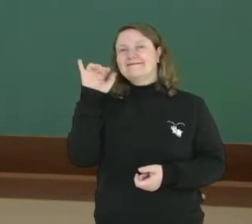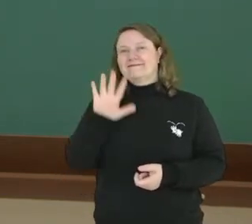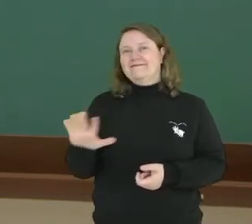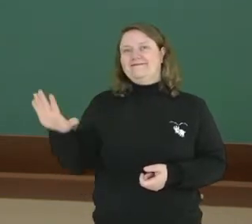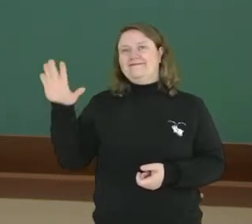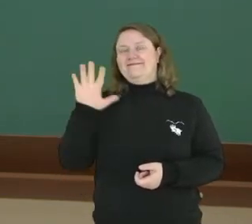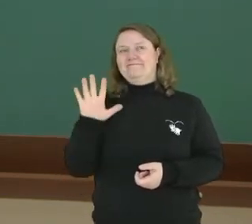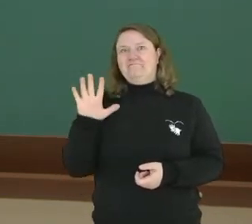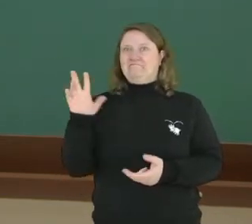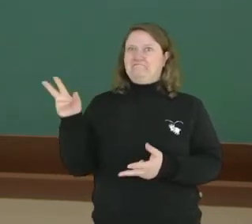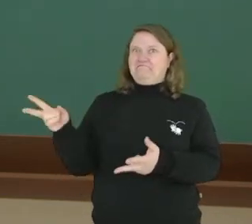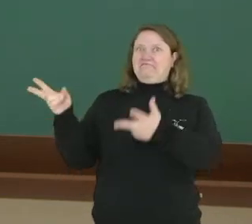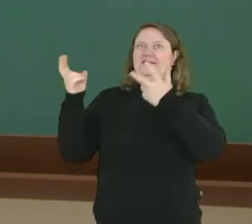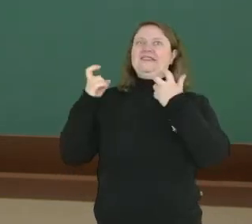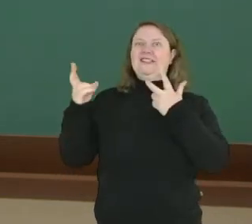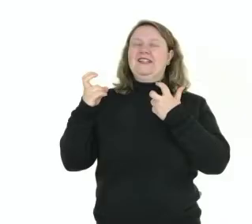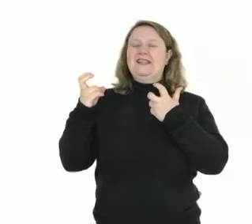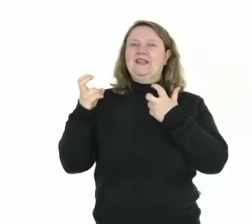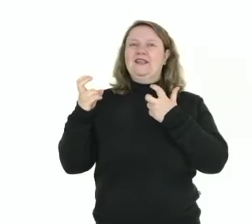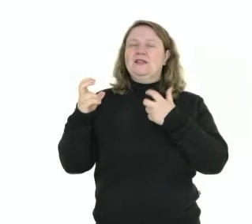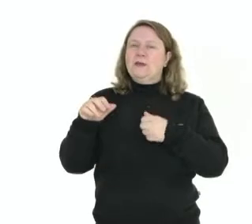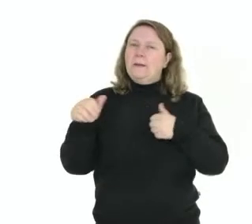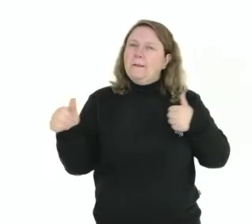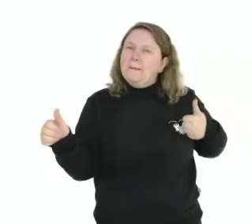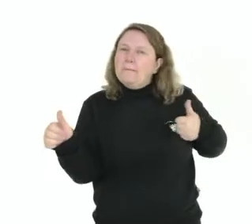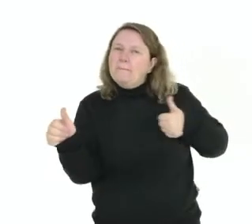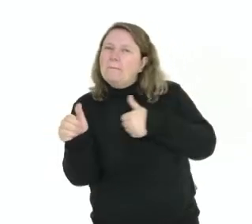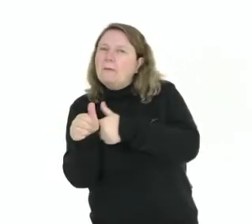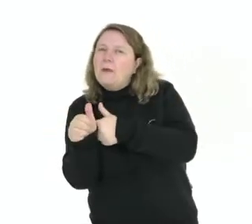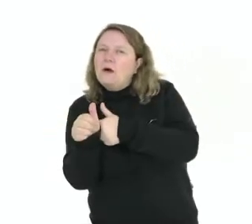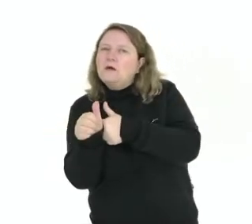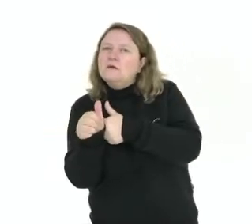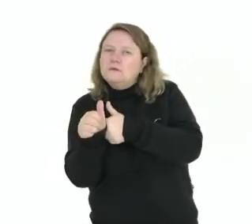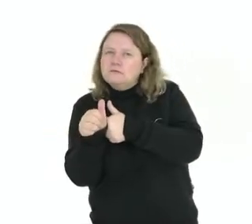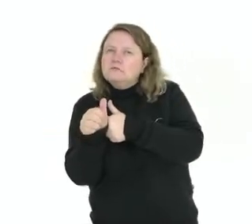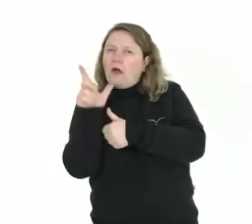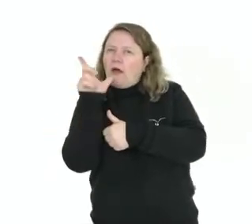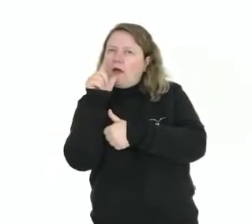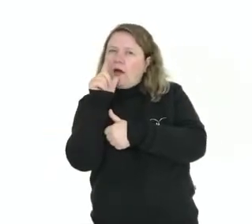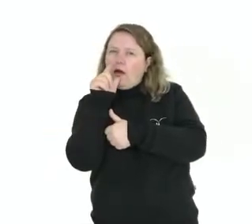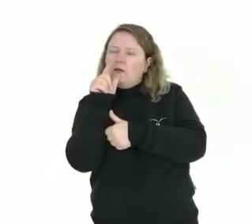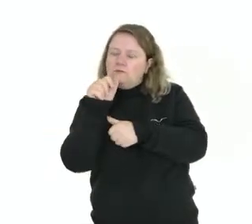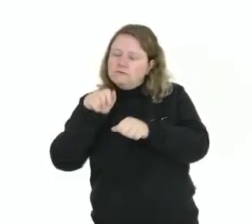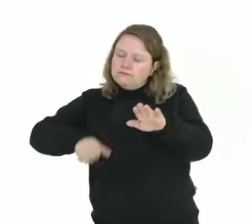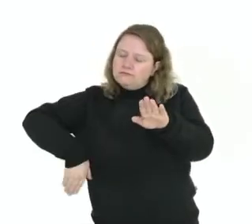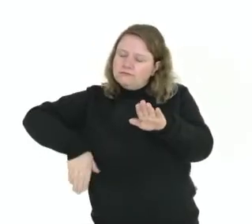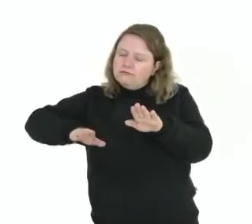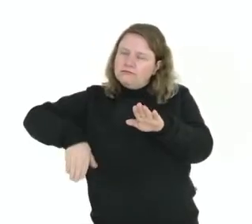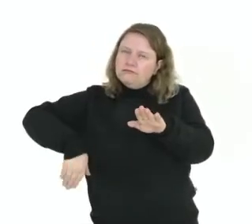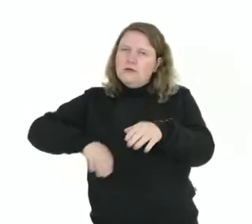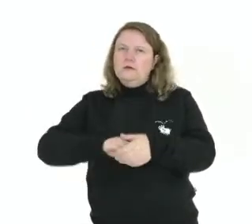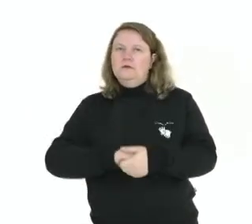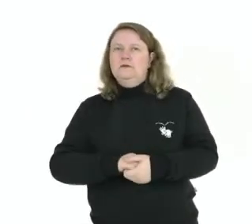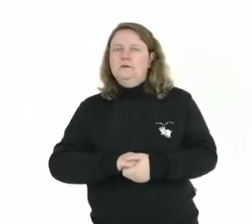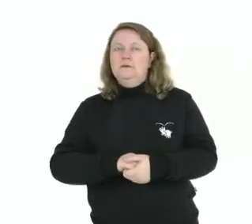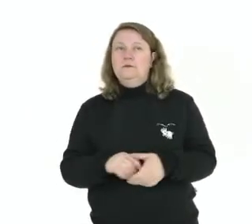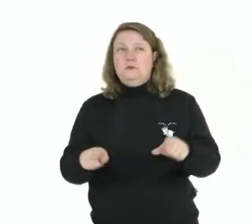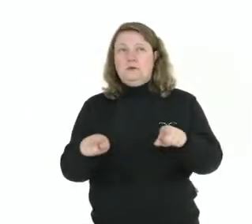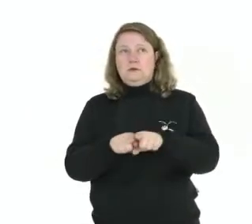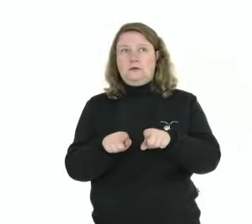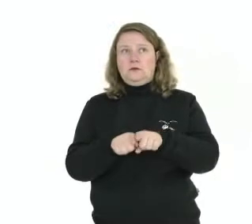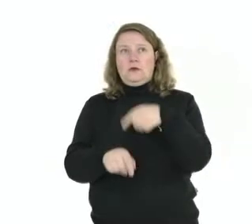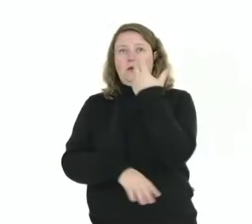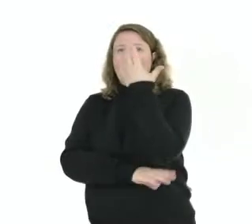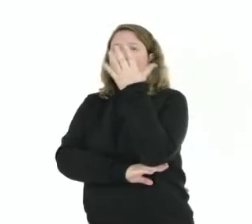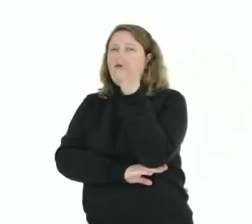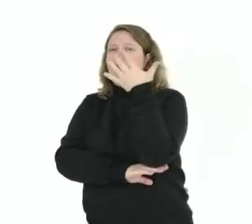essa ideia para nós da região litorânea, né? E de toda a área ocupada ali pela floresta atlântica,